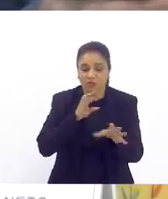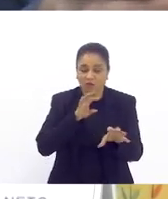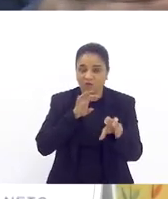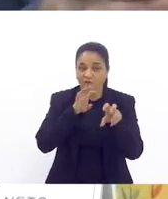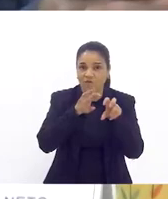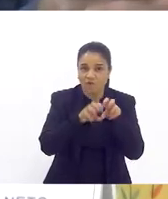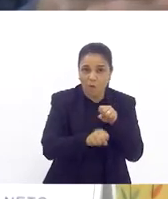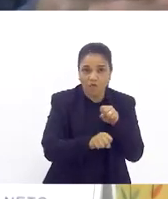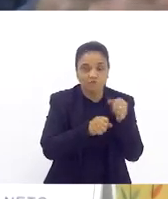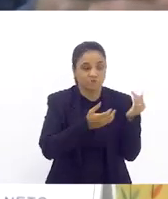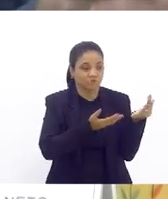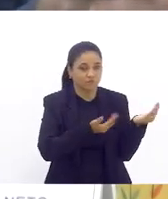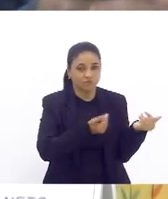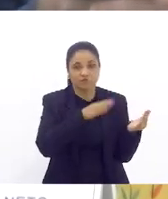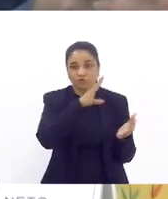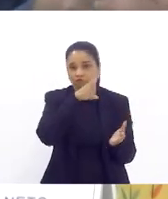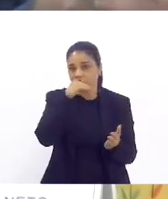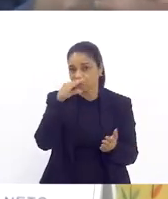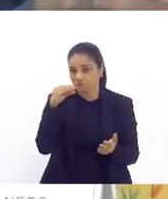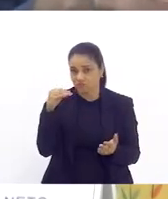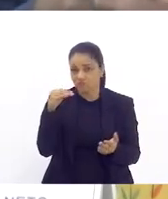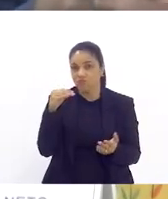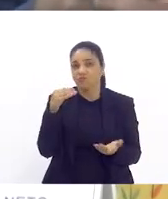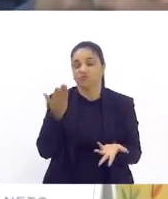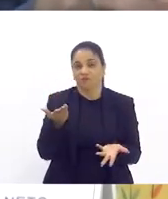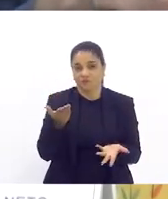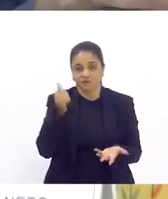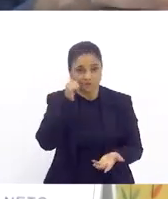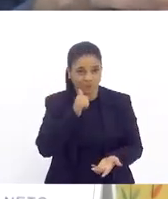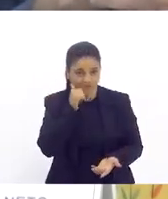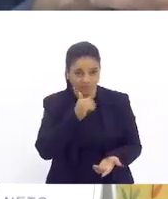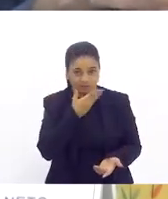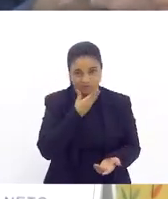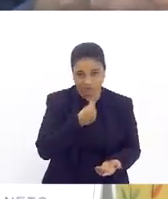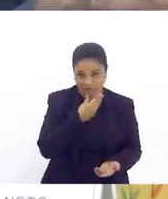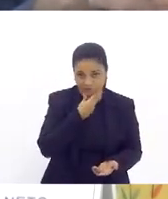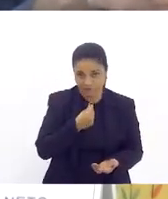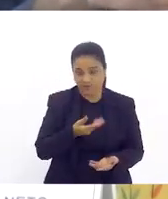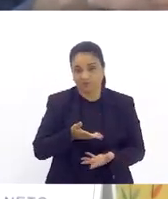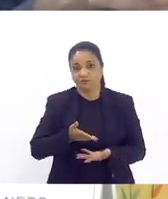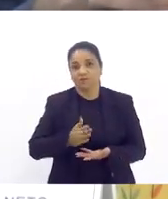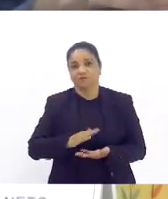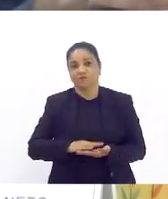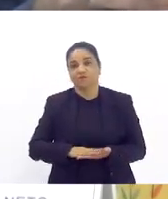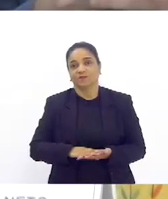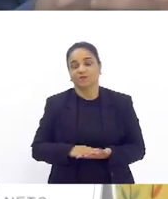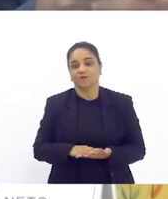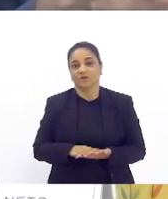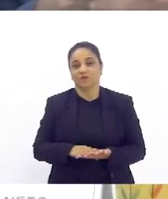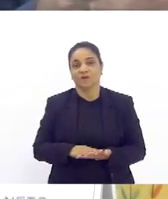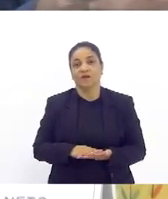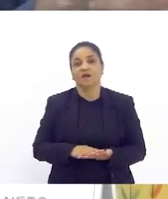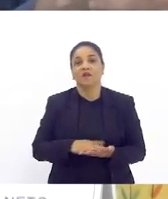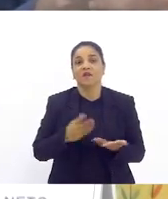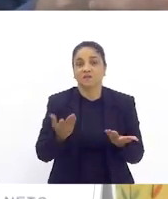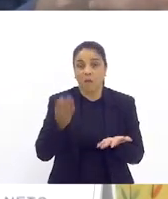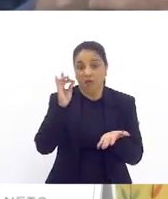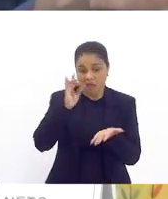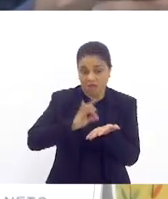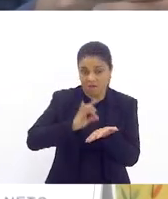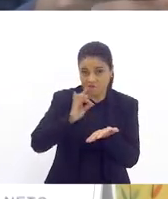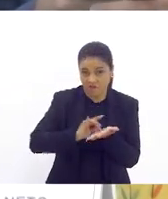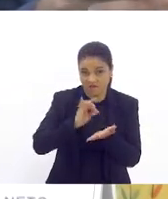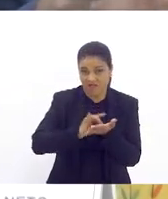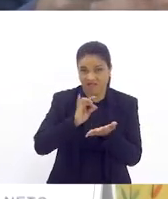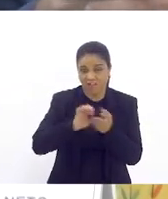dessas jovens e desses jovens e também a em relação a própria realidade da